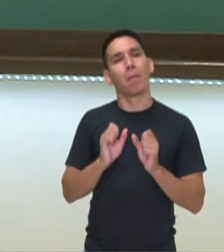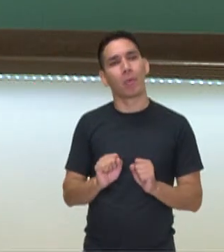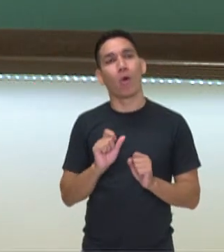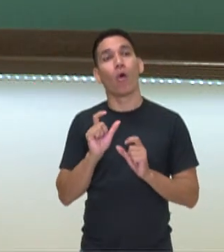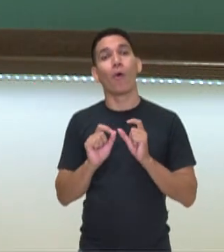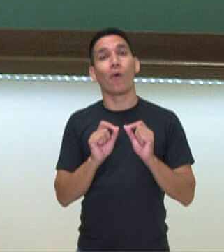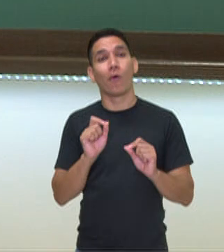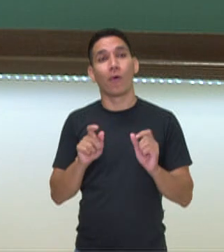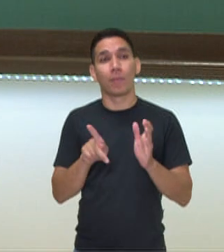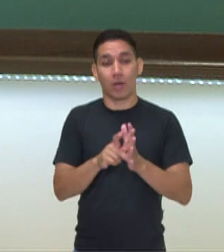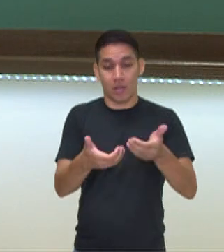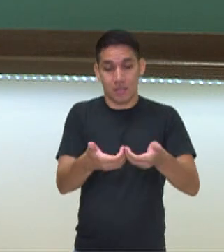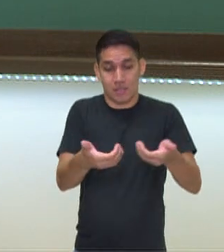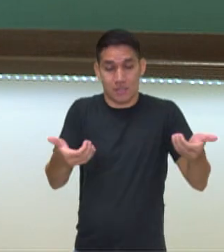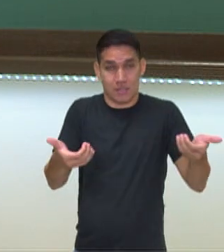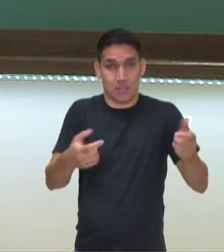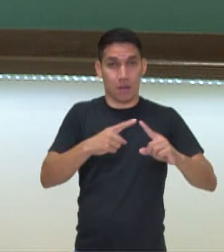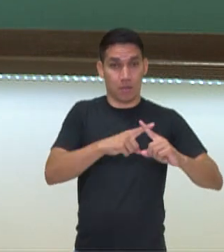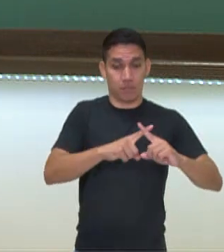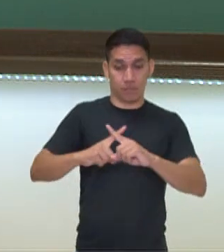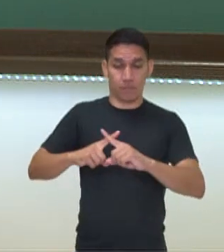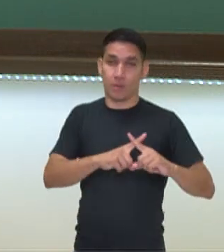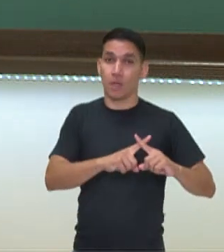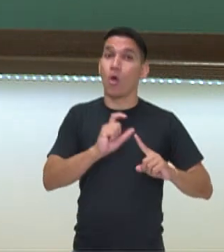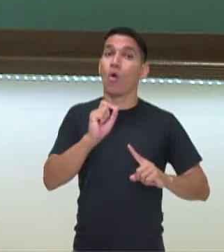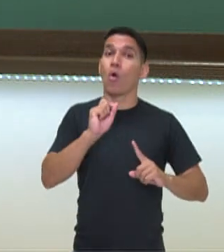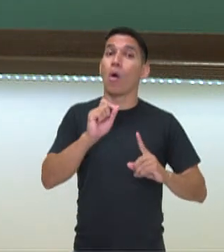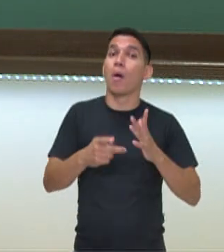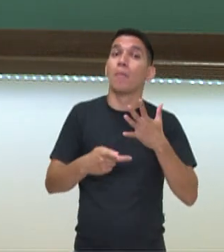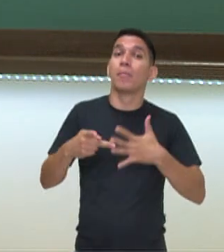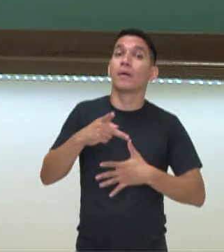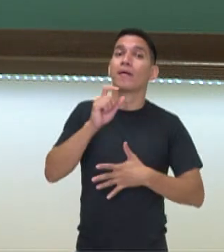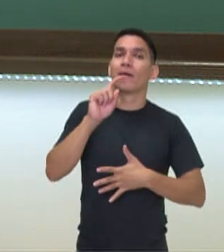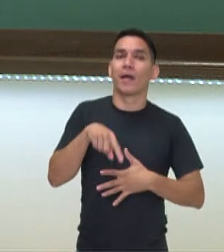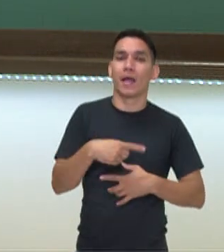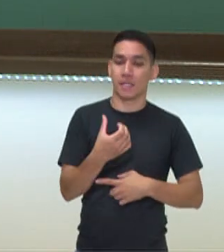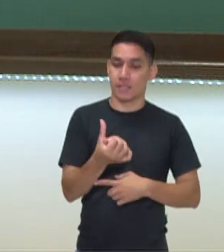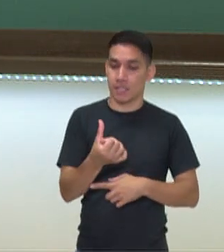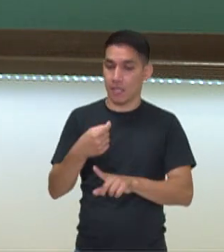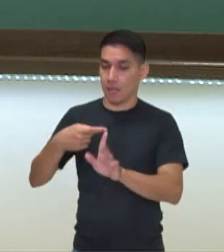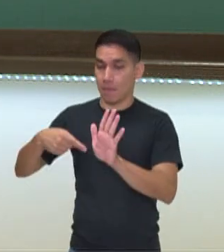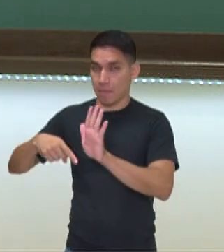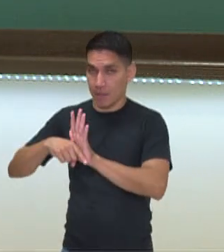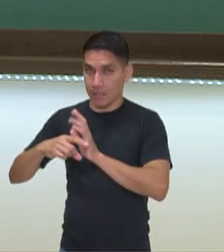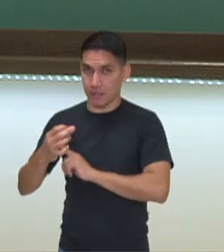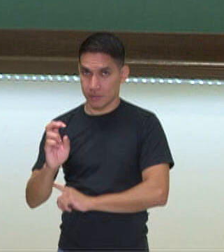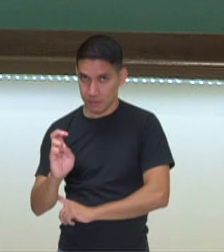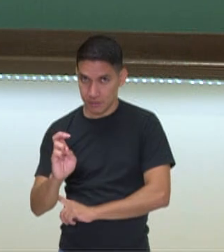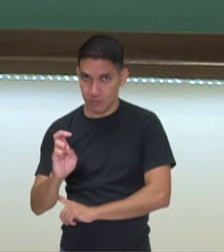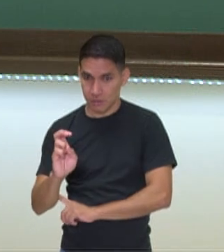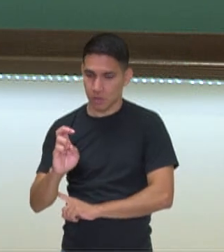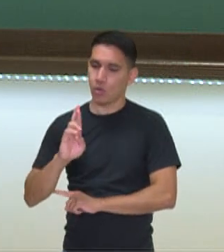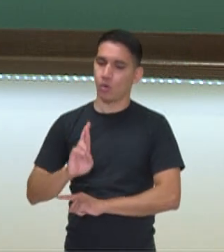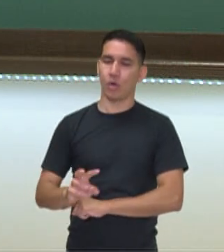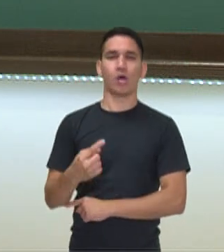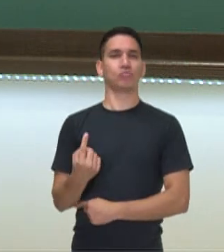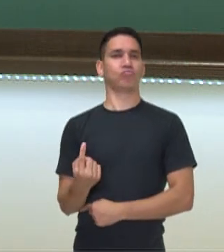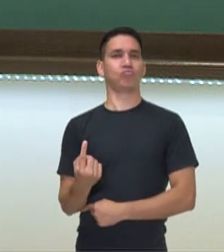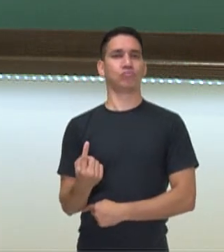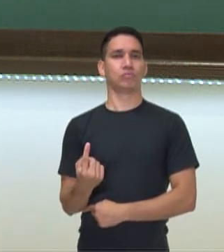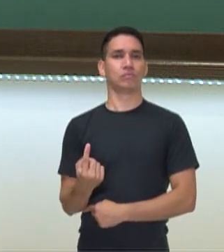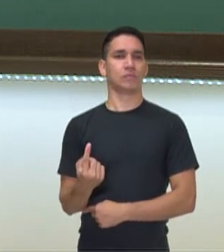pegar, separar essa multiplicação e fazer primeiro o que aqui, ó? O 6 menos 5. 6 menos 5, 1.